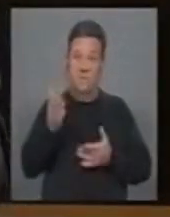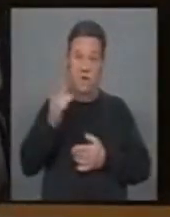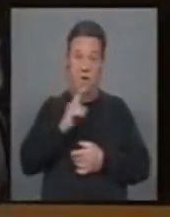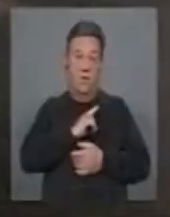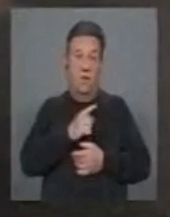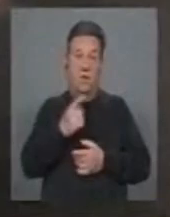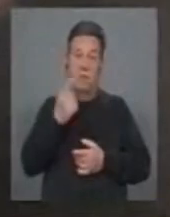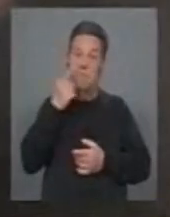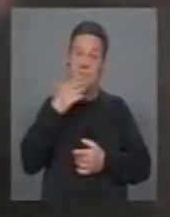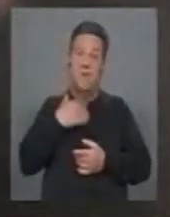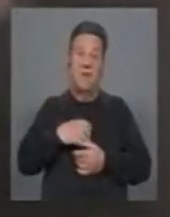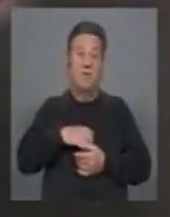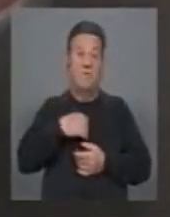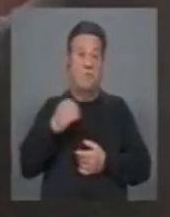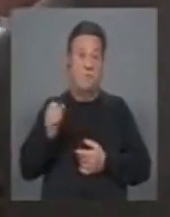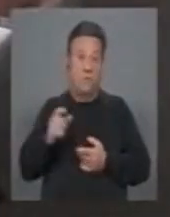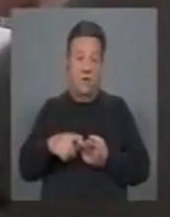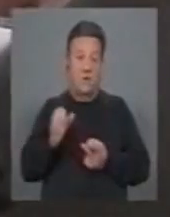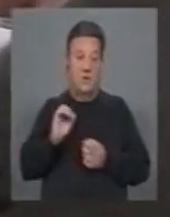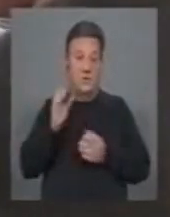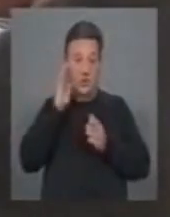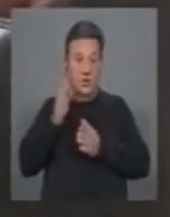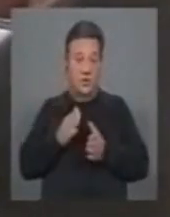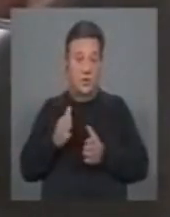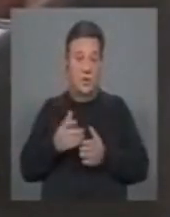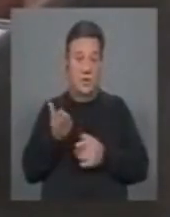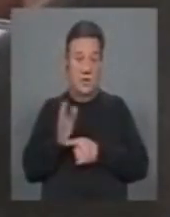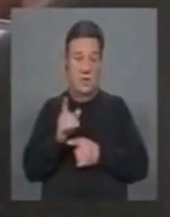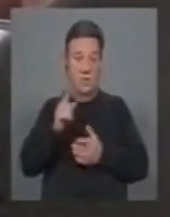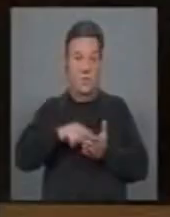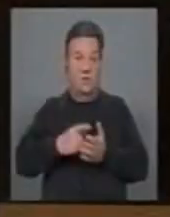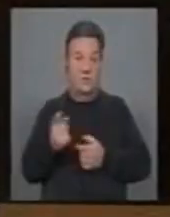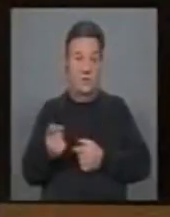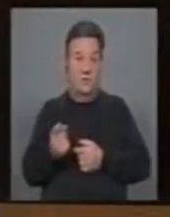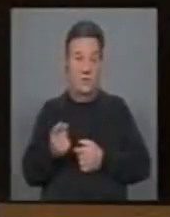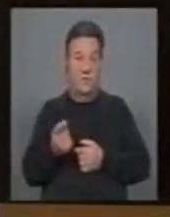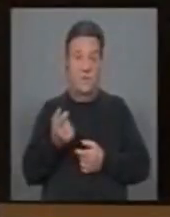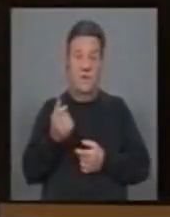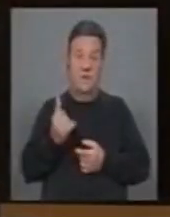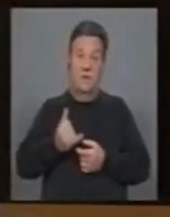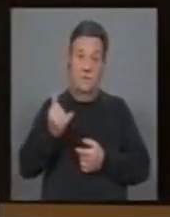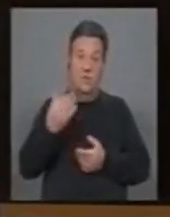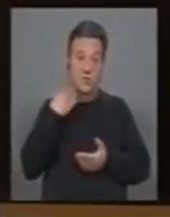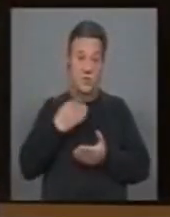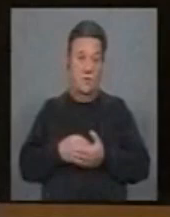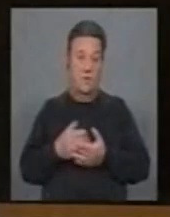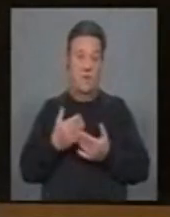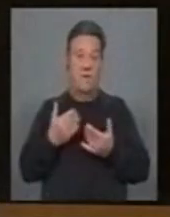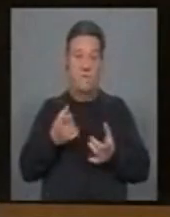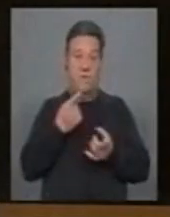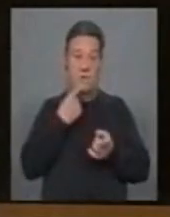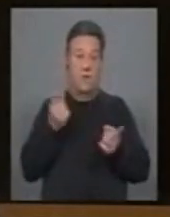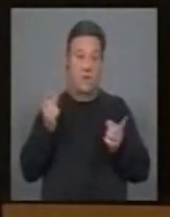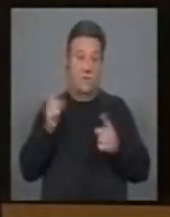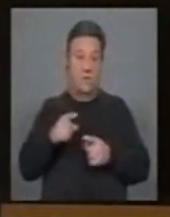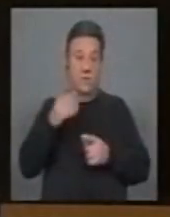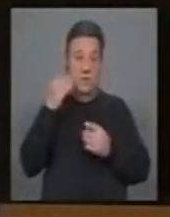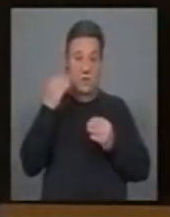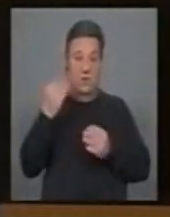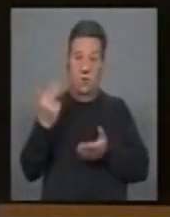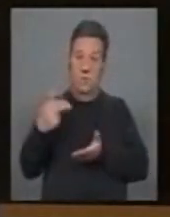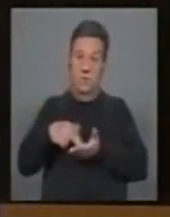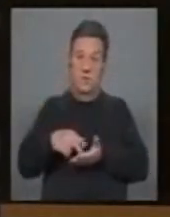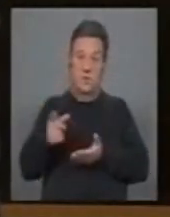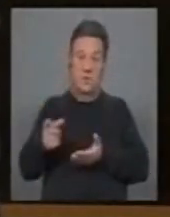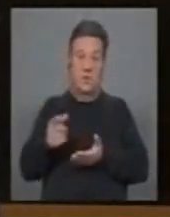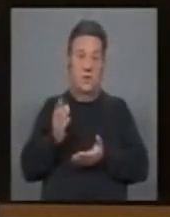inspira confiança e não tem tido fato uma estratégia o E aí na próxima segunda-feira vão regressar ao ensino